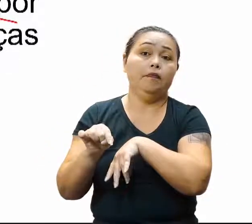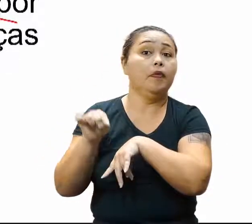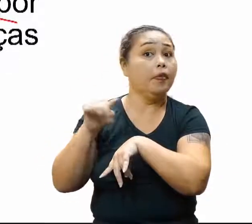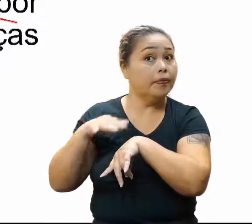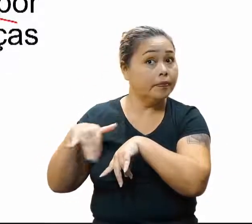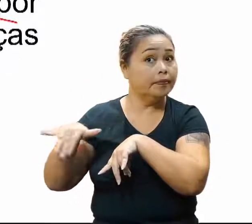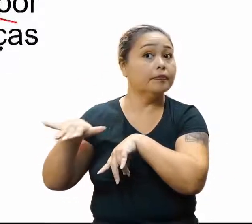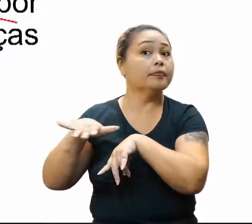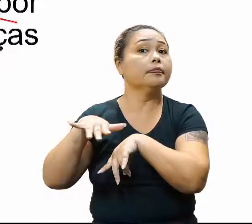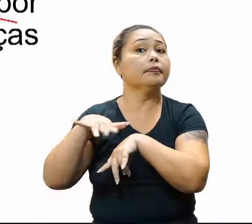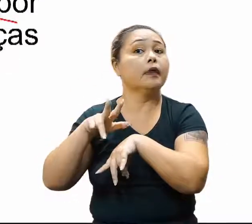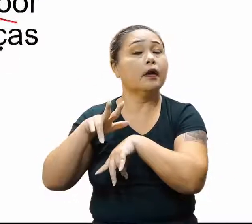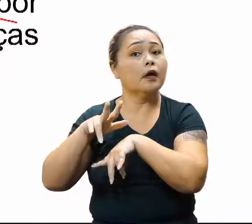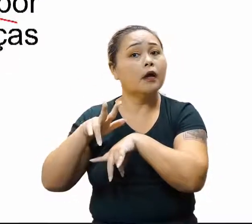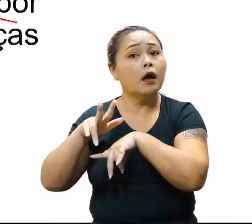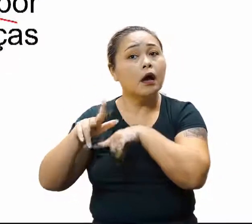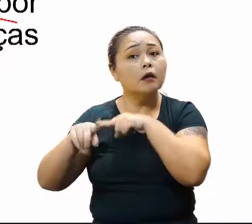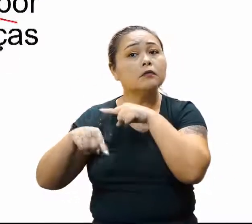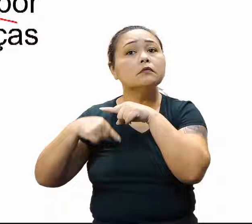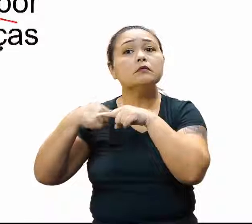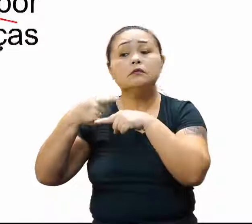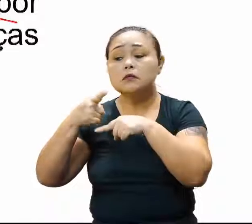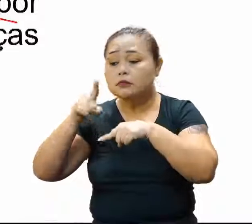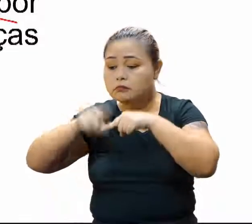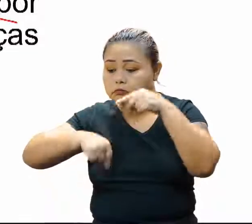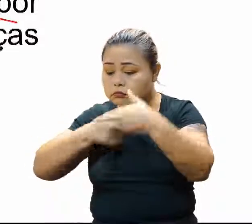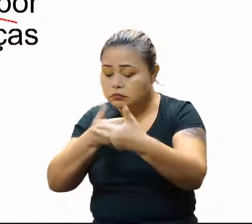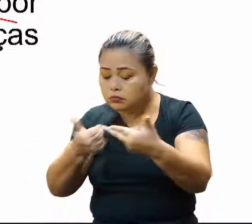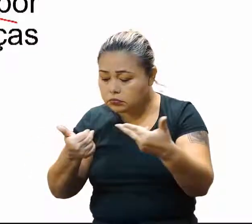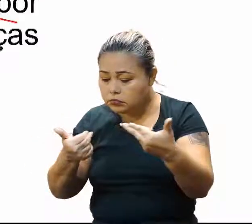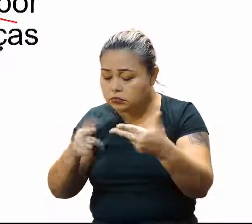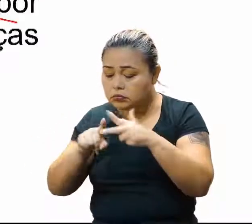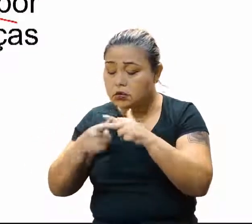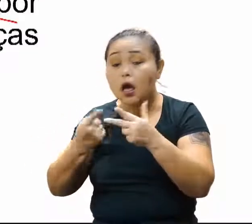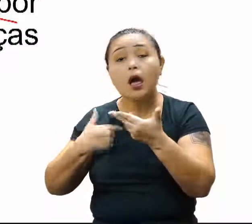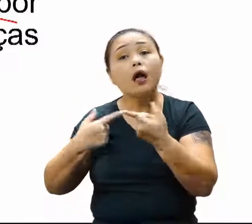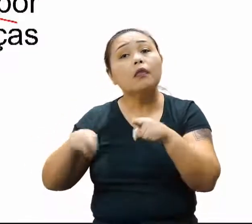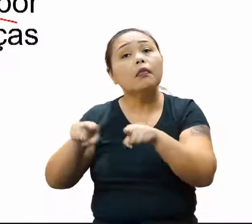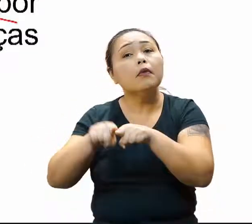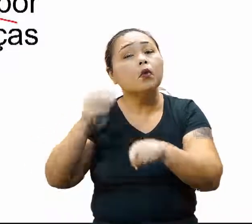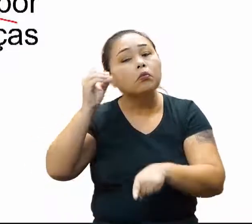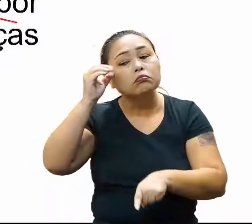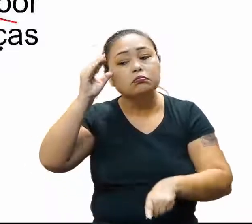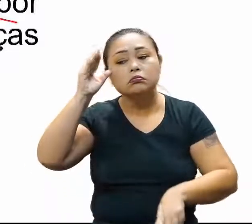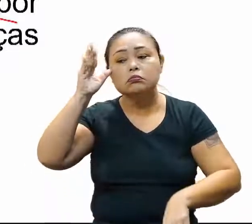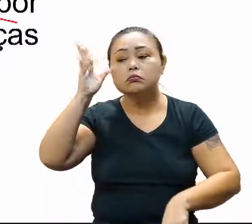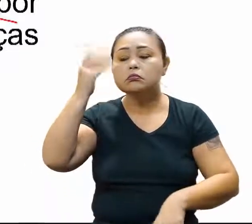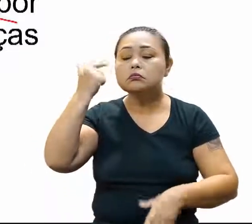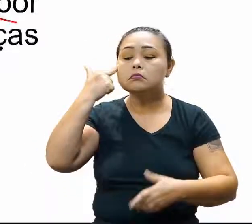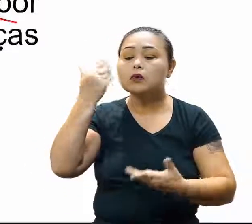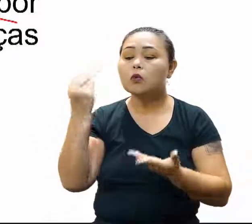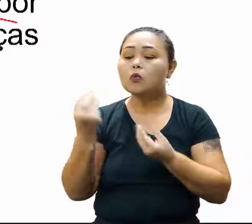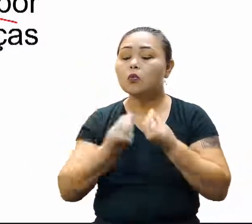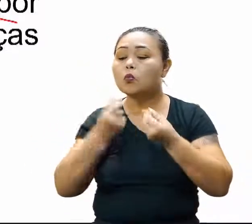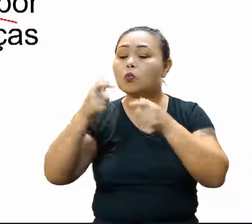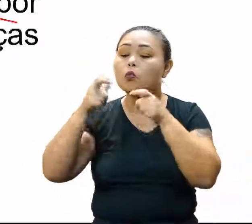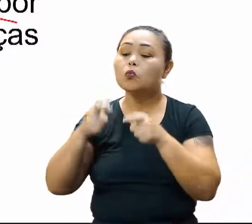que vai desde as ferramentas até o conhecimento do veio, do